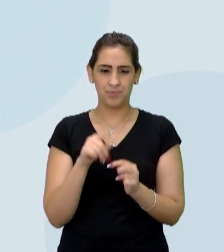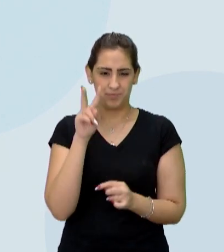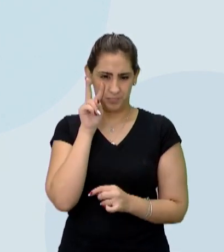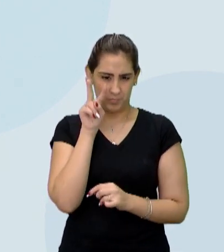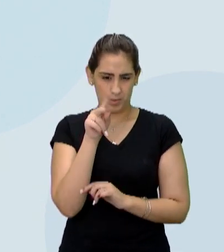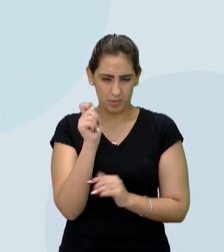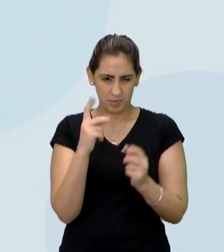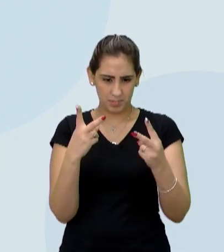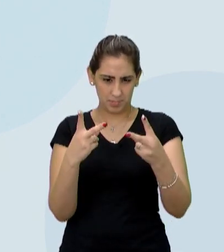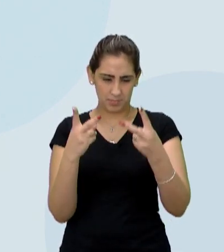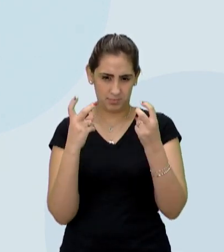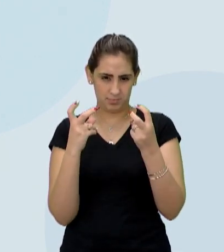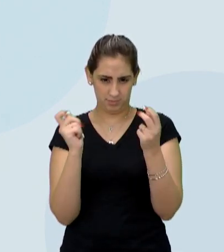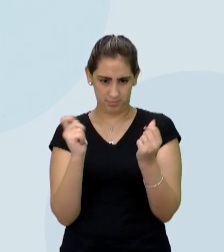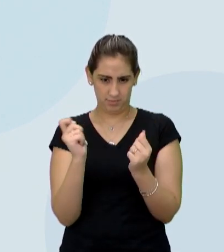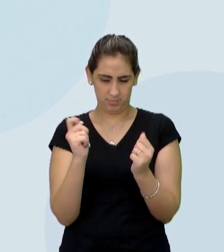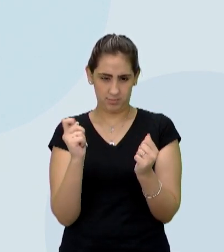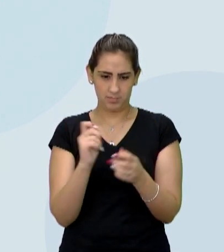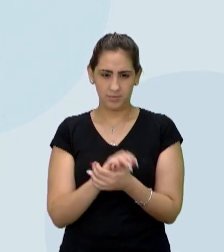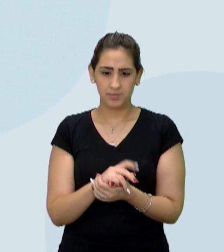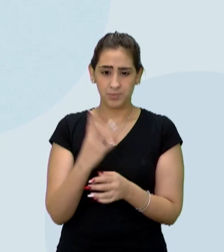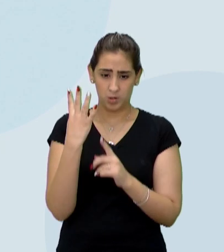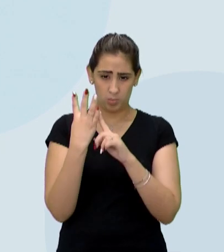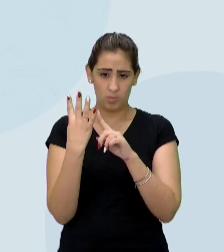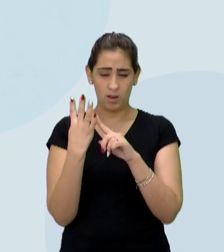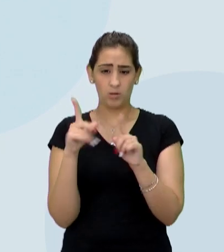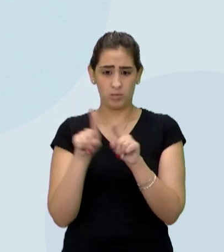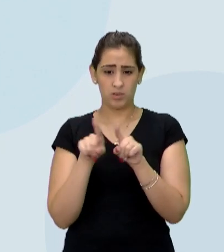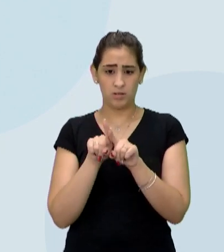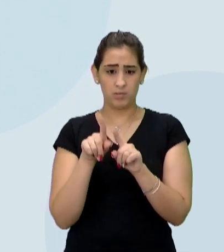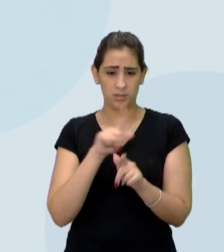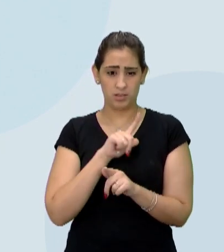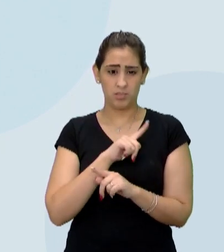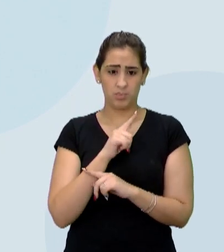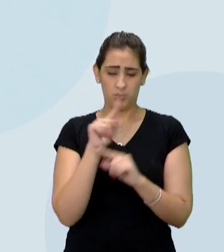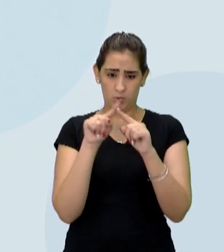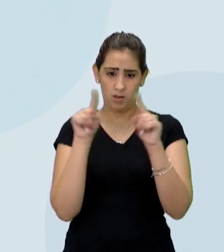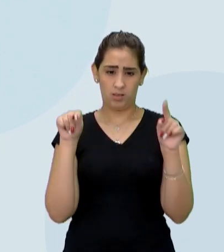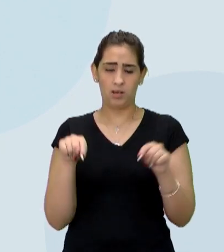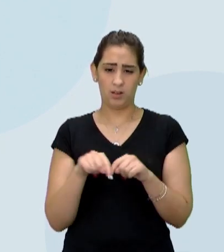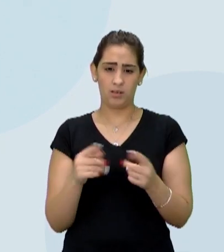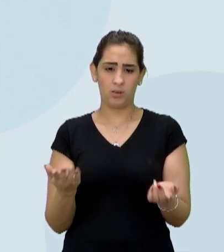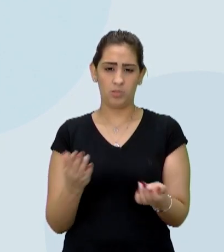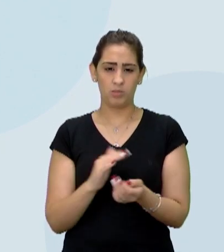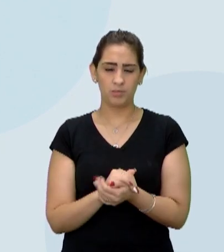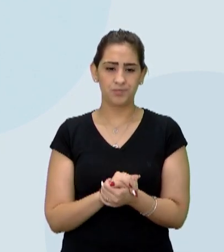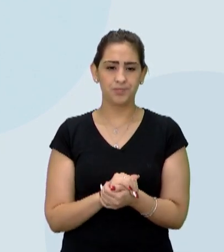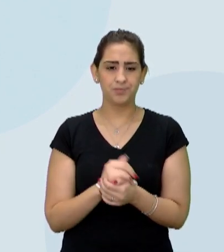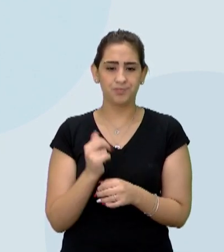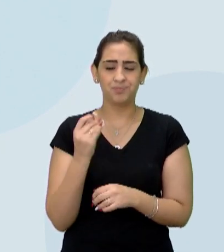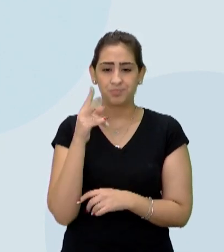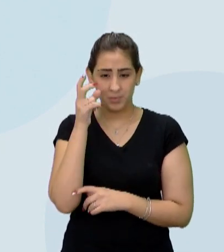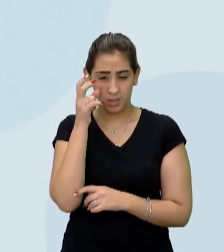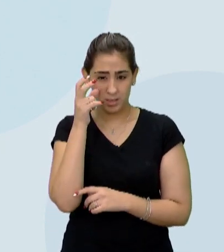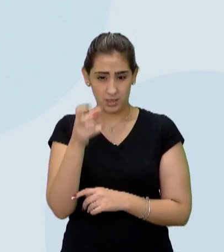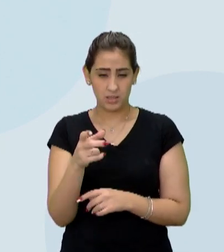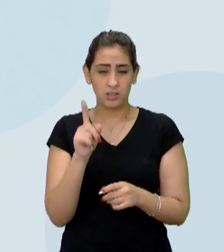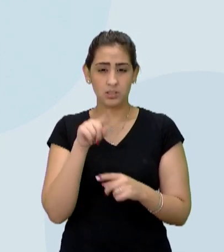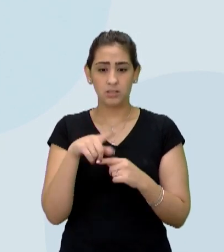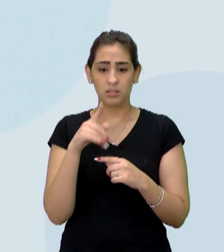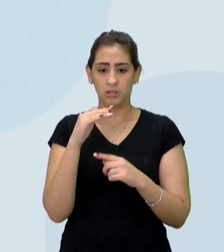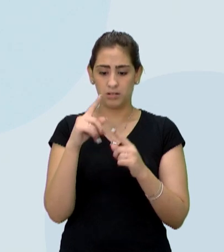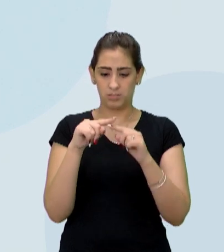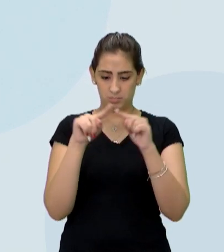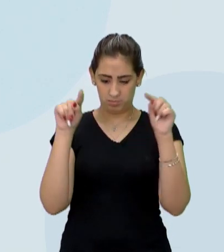quadrado, né? E a 4ª figura também, né? Nós temos aí, o que é mais interessante, tanto a